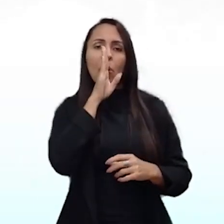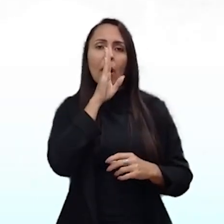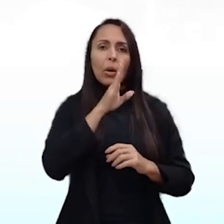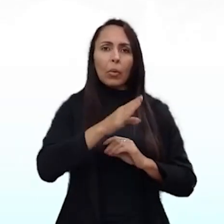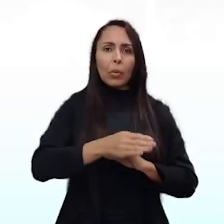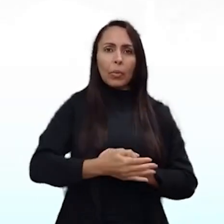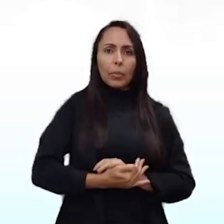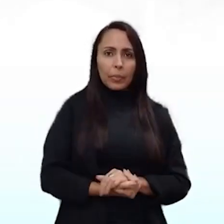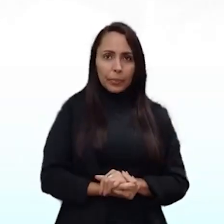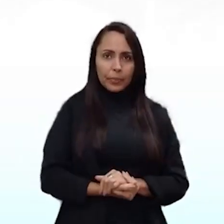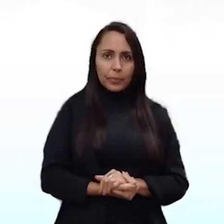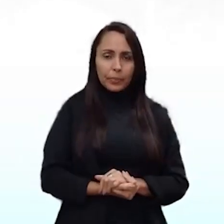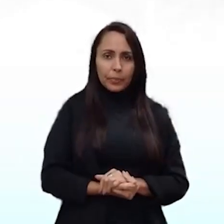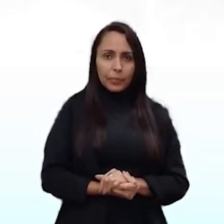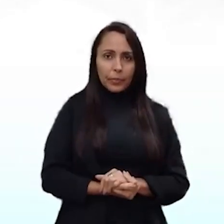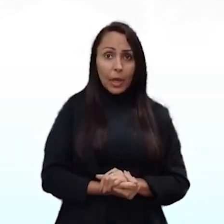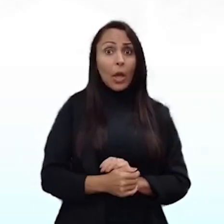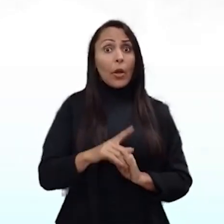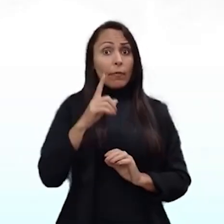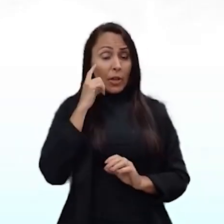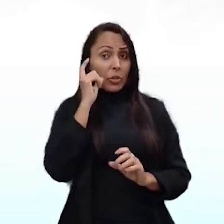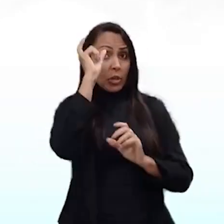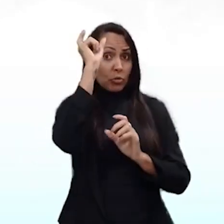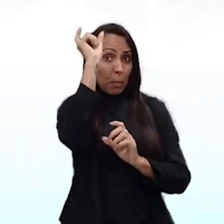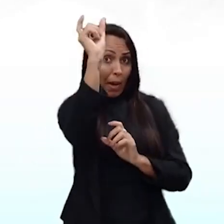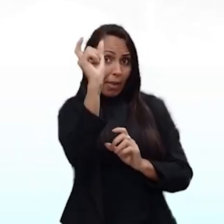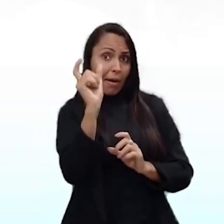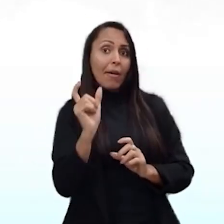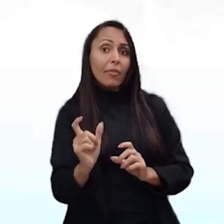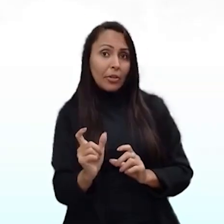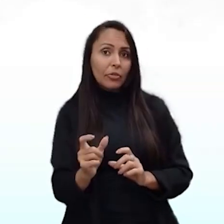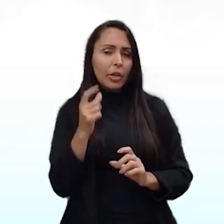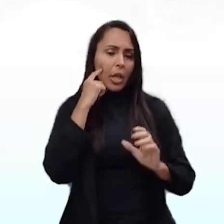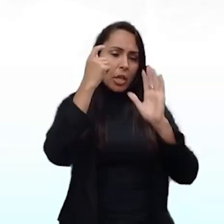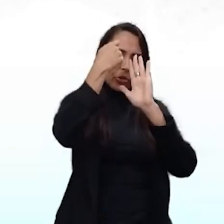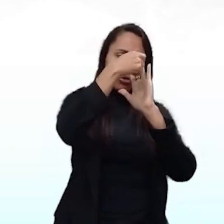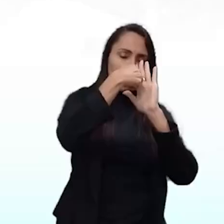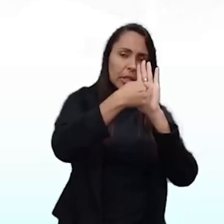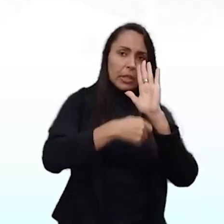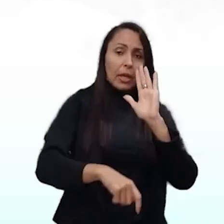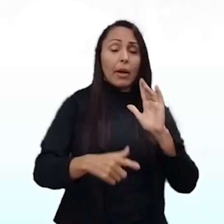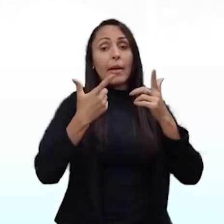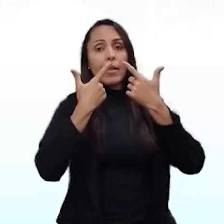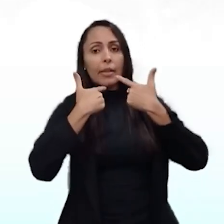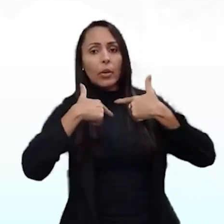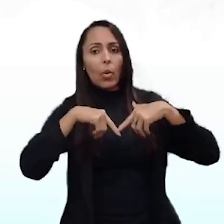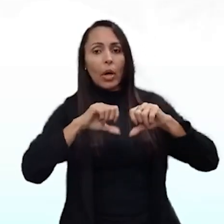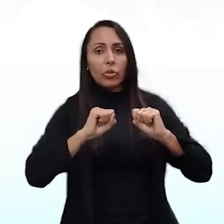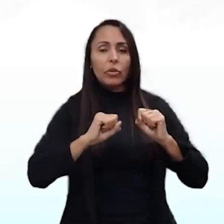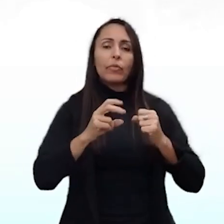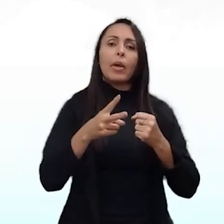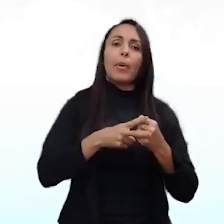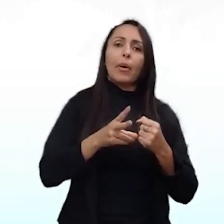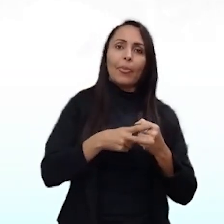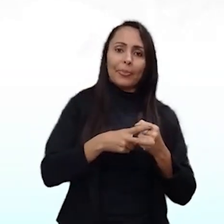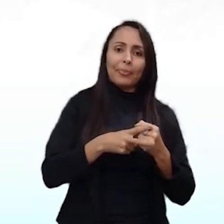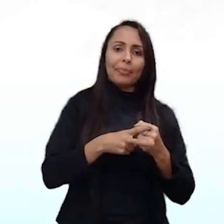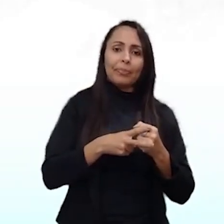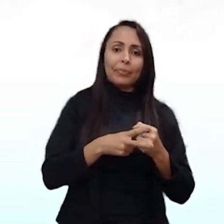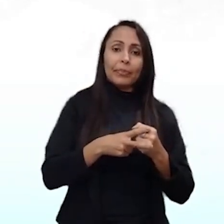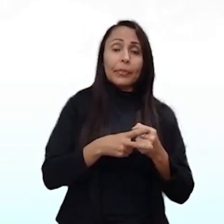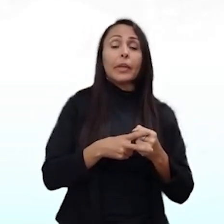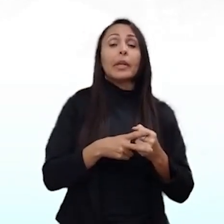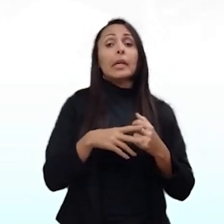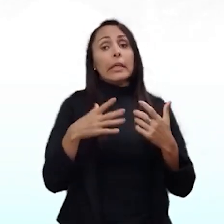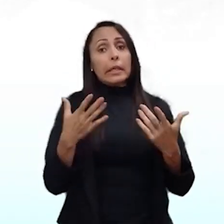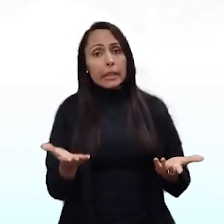calo. Veja que foi usada a palavra. A palavra o quê? Escrita. Linguagem o quê? Verbal. Então, a